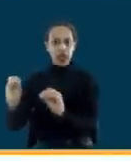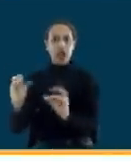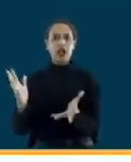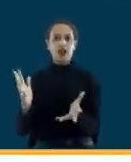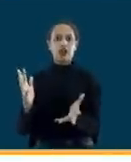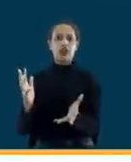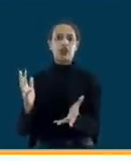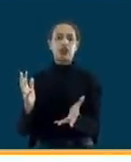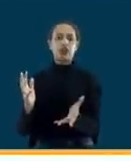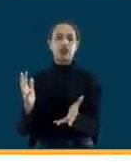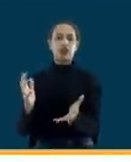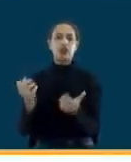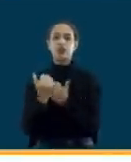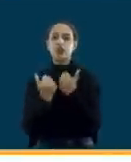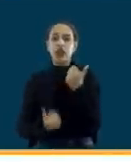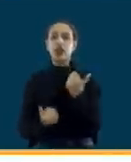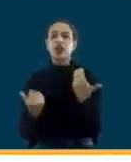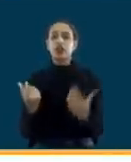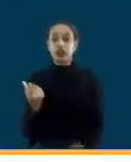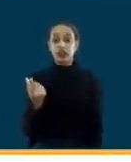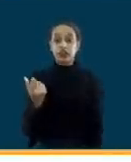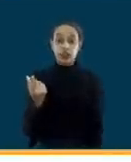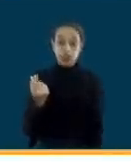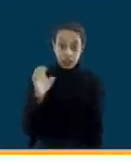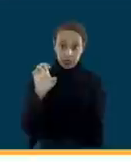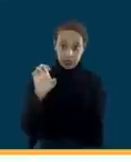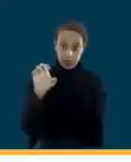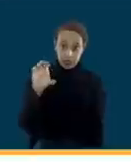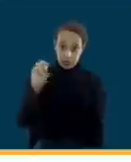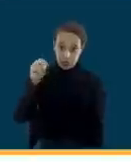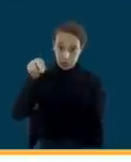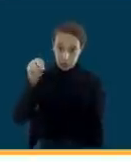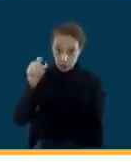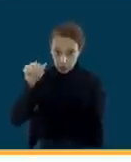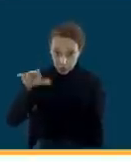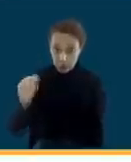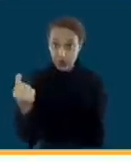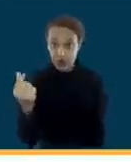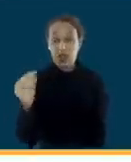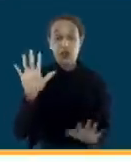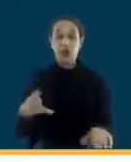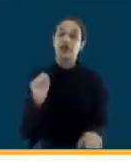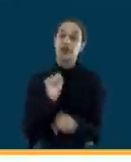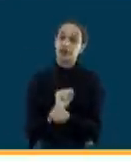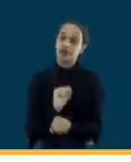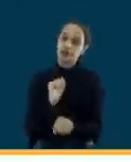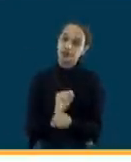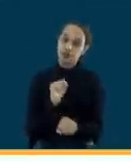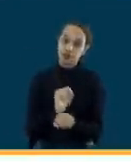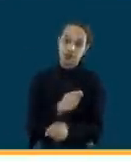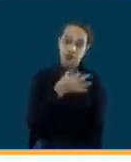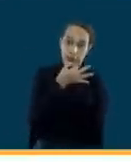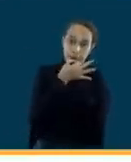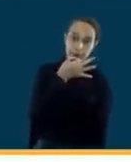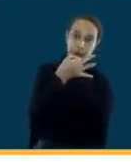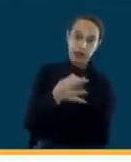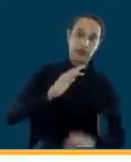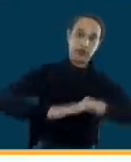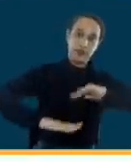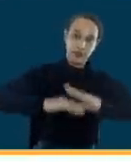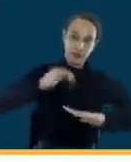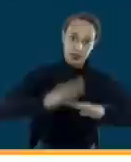Economia, porque ele precisa passar por lá. Mas ele está dizendo que ainda está aguardando esse parecer técnico do Ministério da Economia para em seguida ir para o